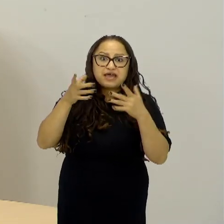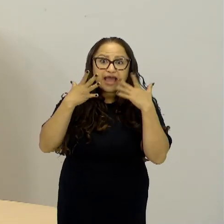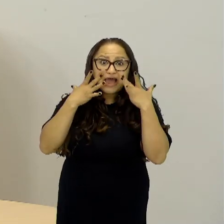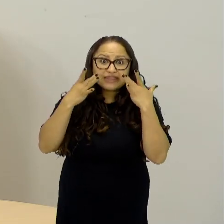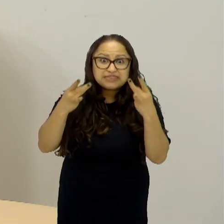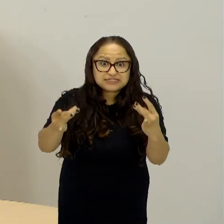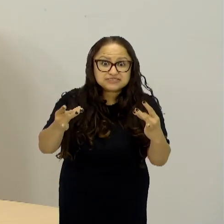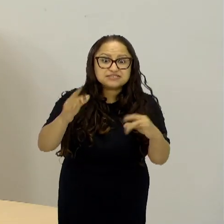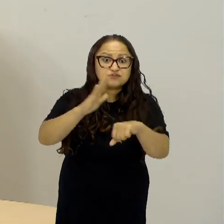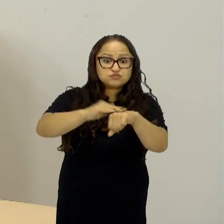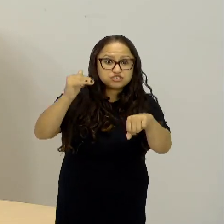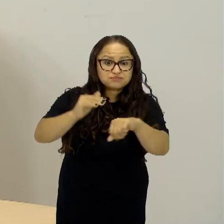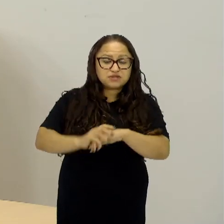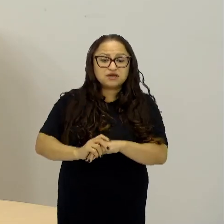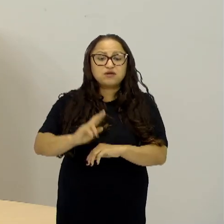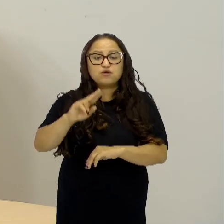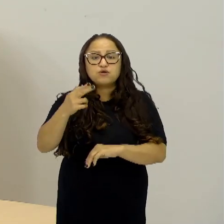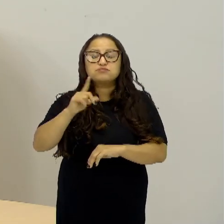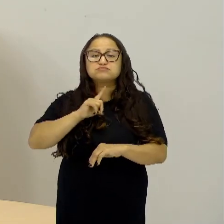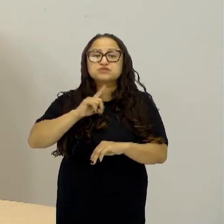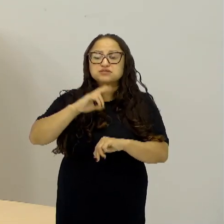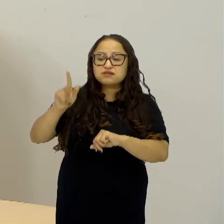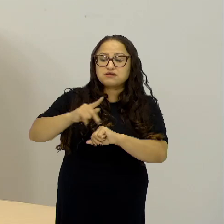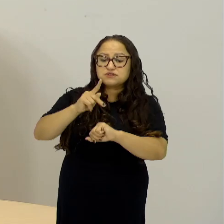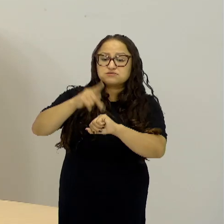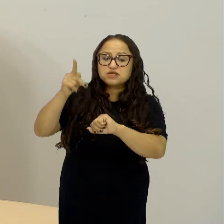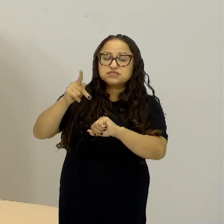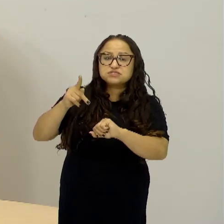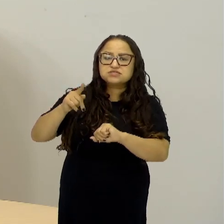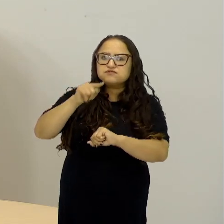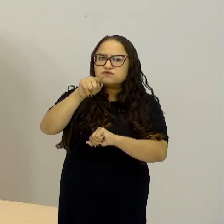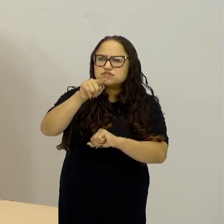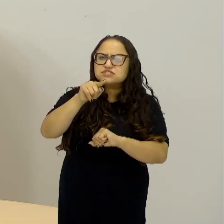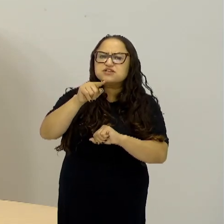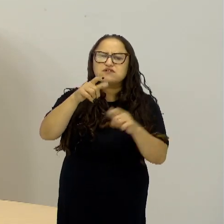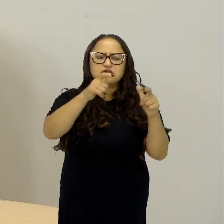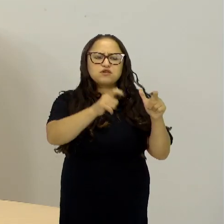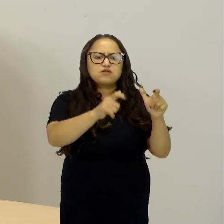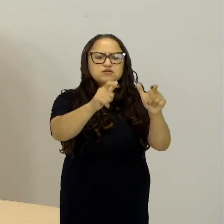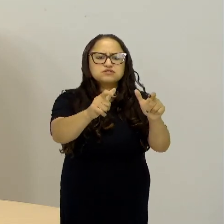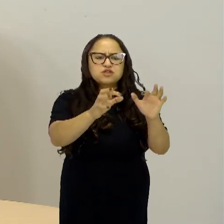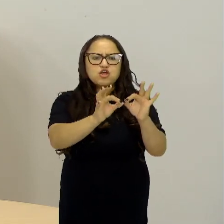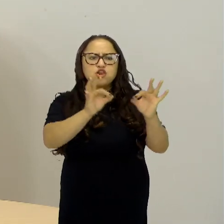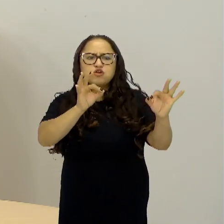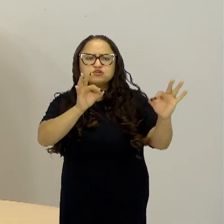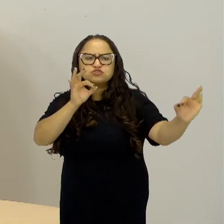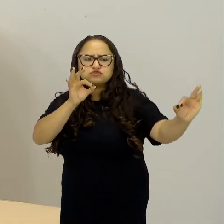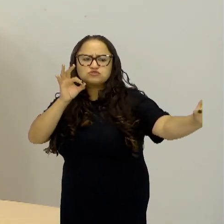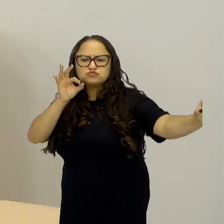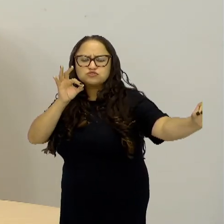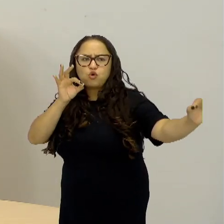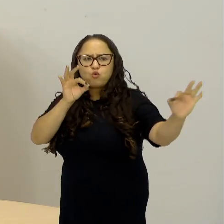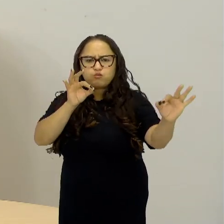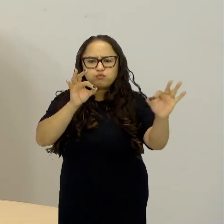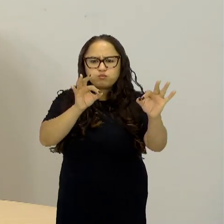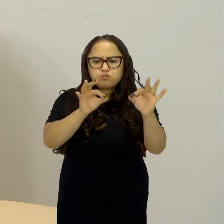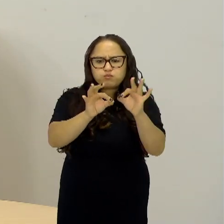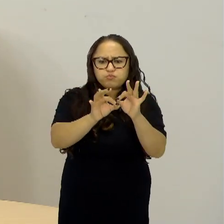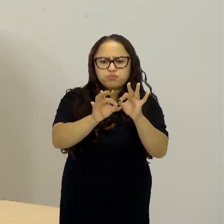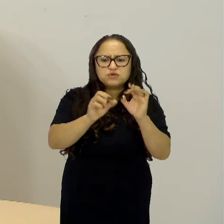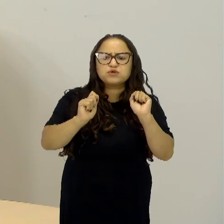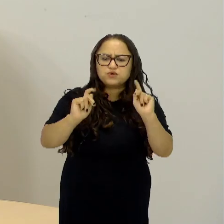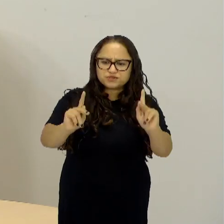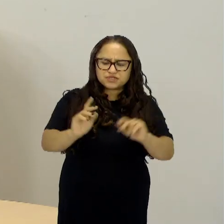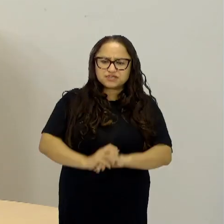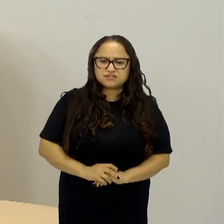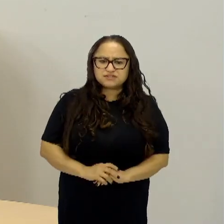Acho que ficou claro, fechado. E quanto aos países, você vai localizando. O problema está longe, está chegando, chegou aqui, tá? Com o sentido